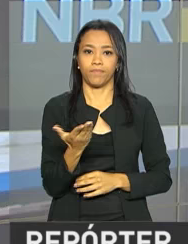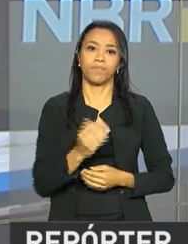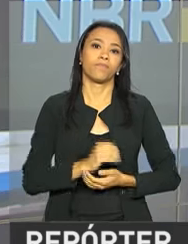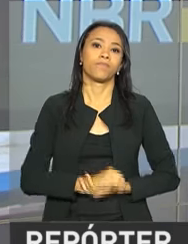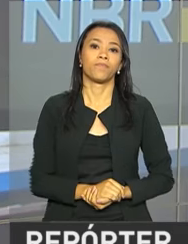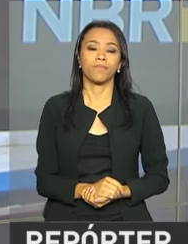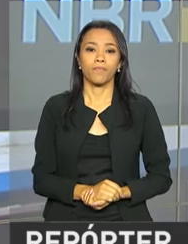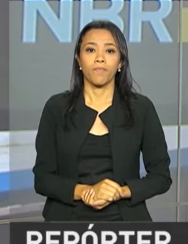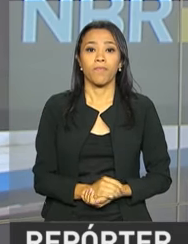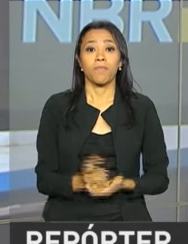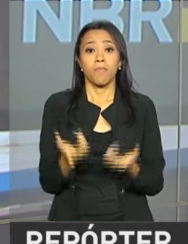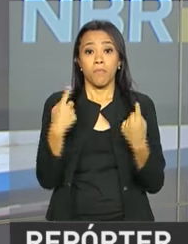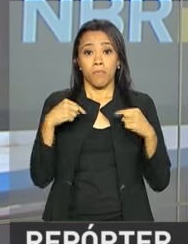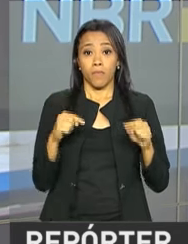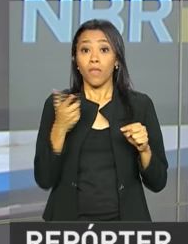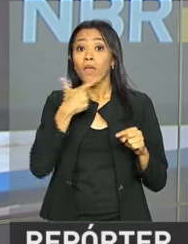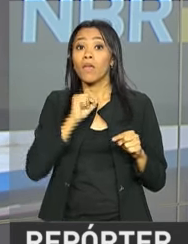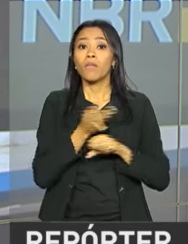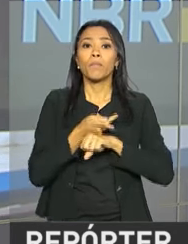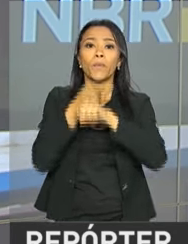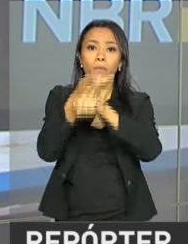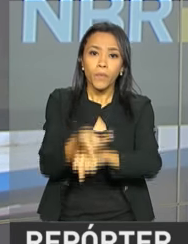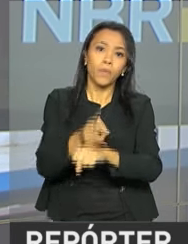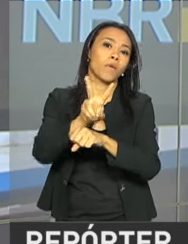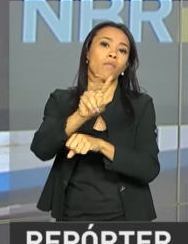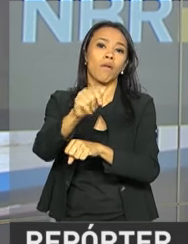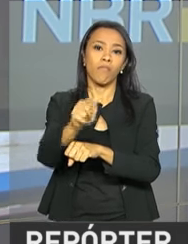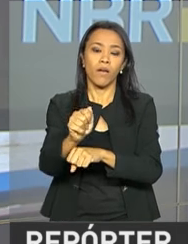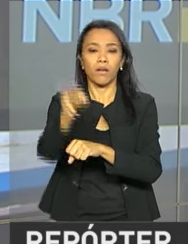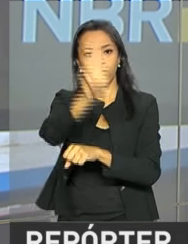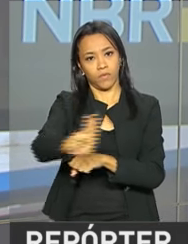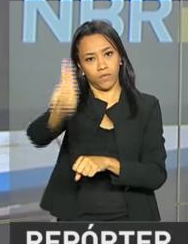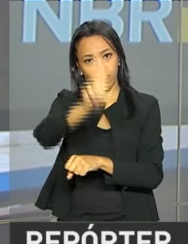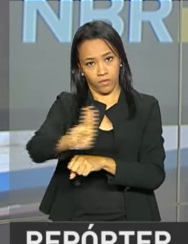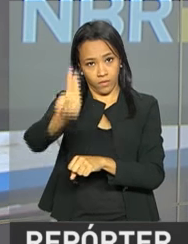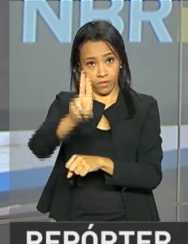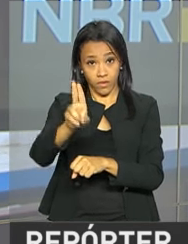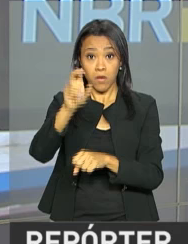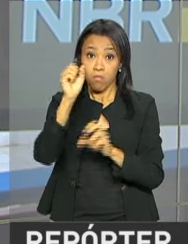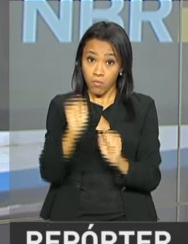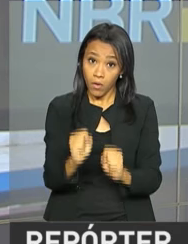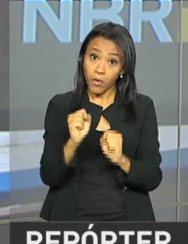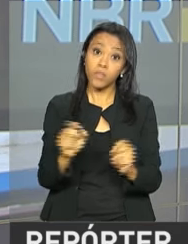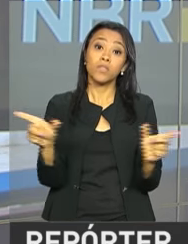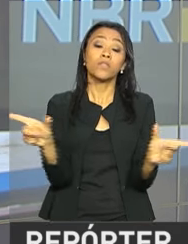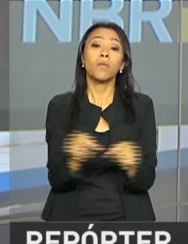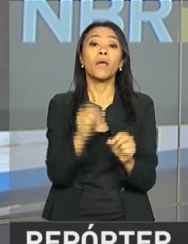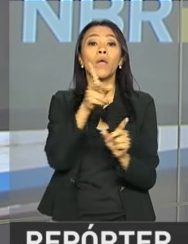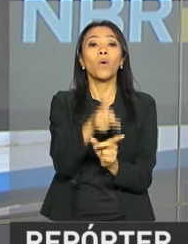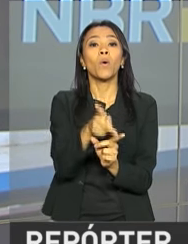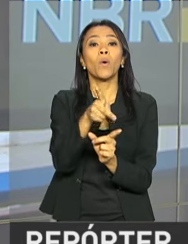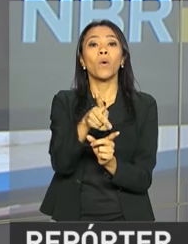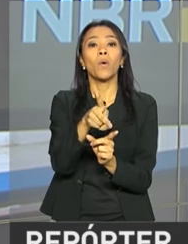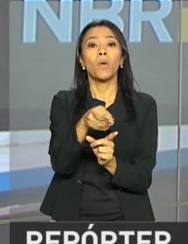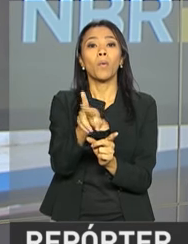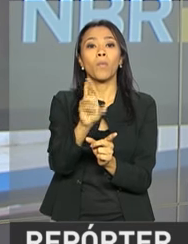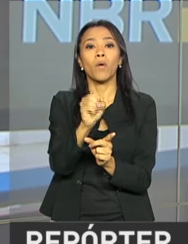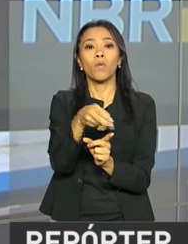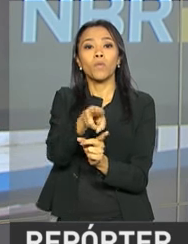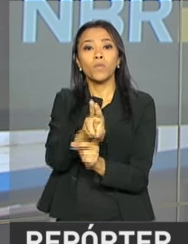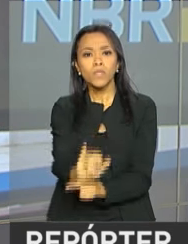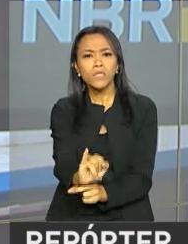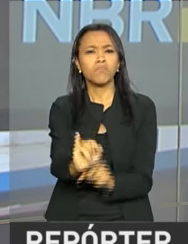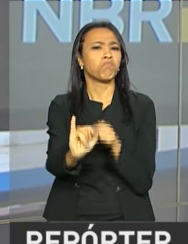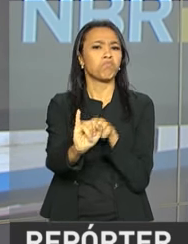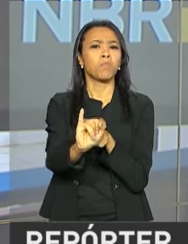br. E quem está atrás de uma vaga no ensino superior pode optar pelo programa Universidade para Todos, o Pro,